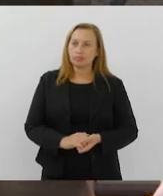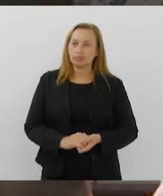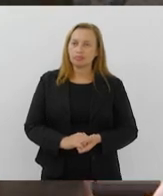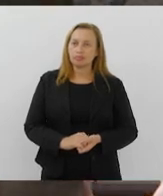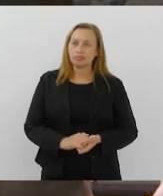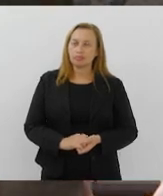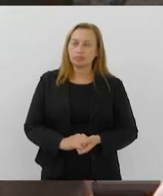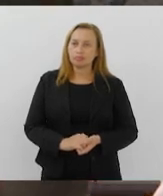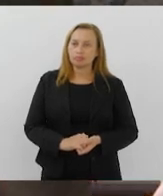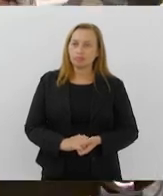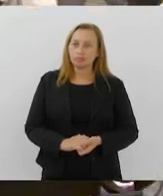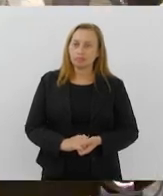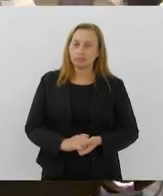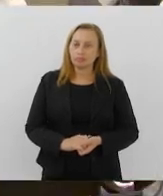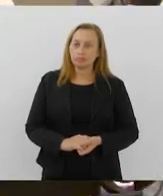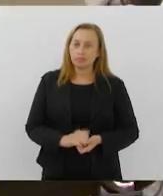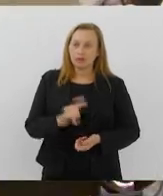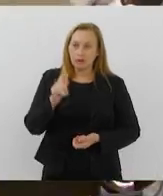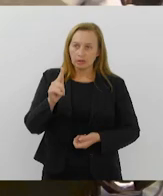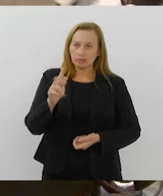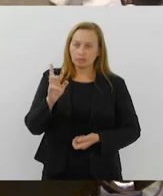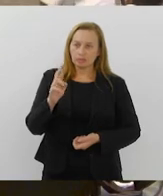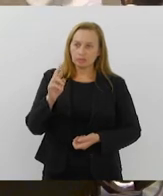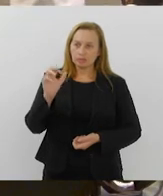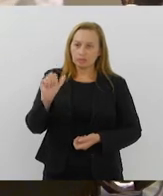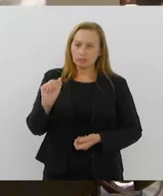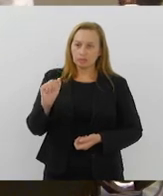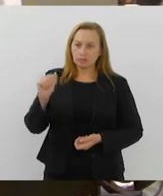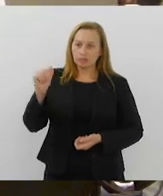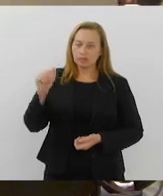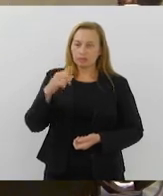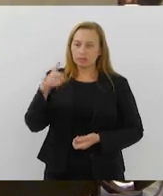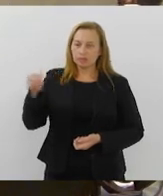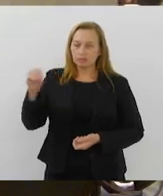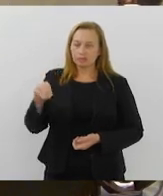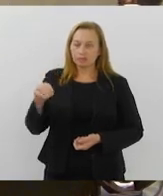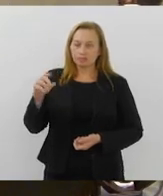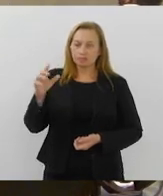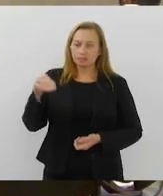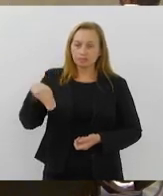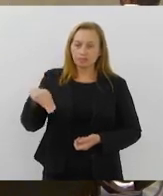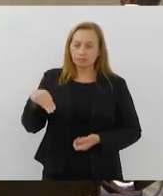Convidamos o grão-mestre Carlos Breda da Costa.